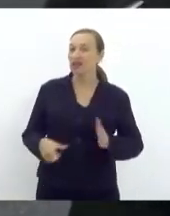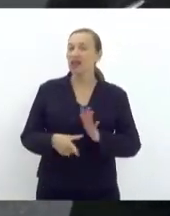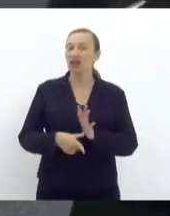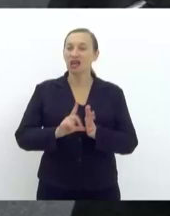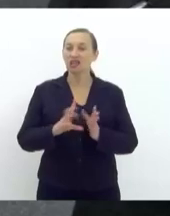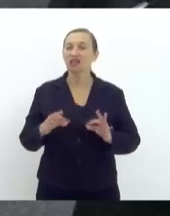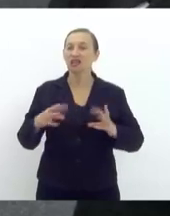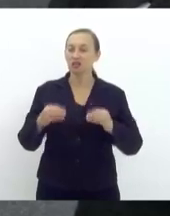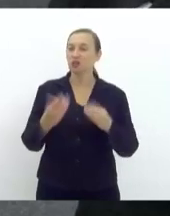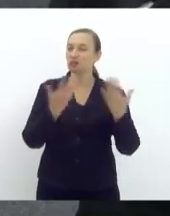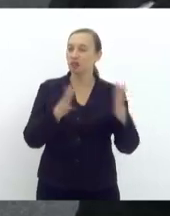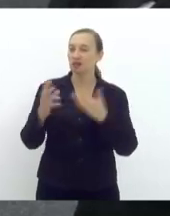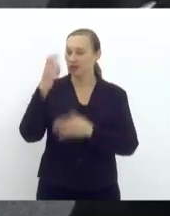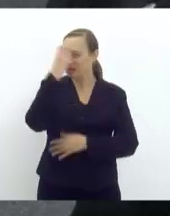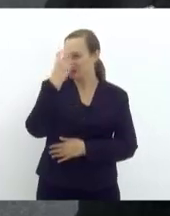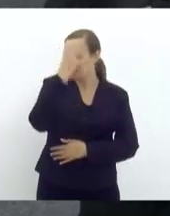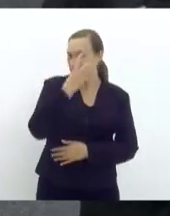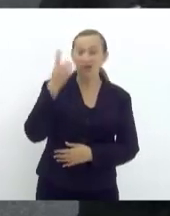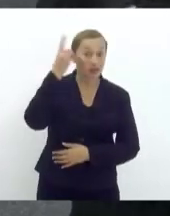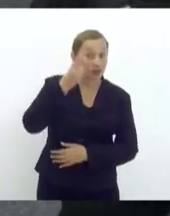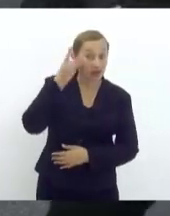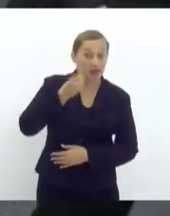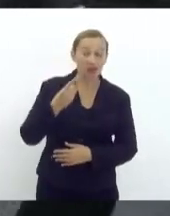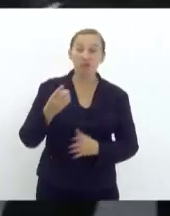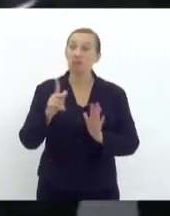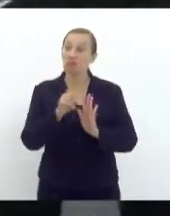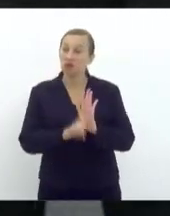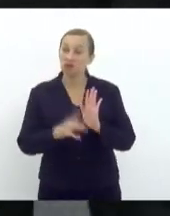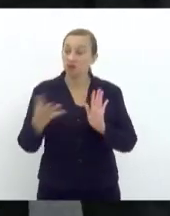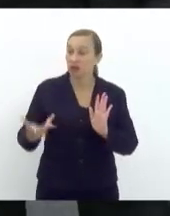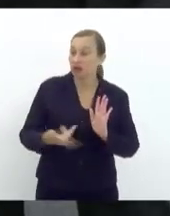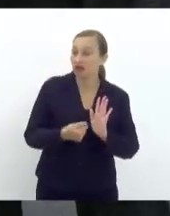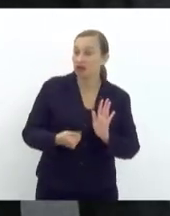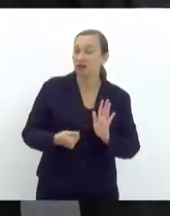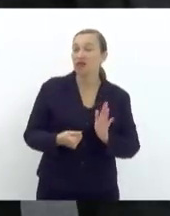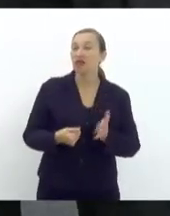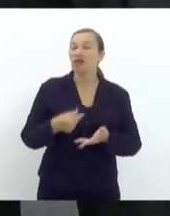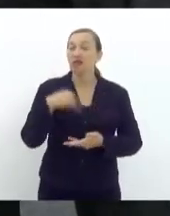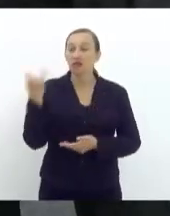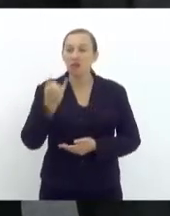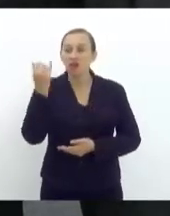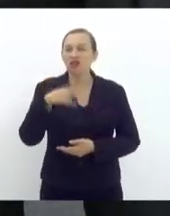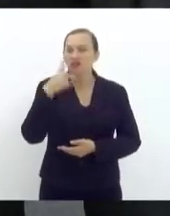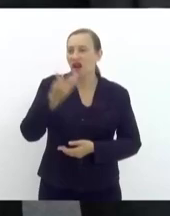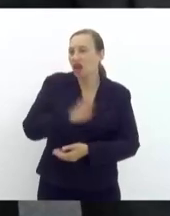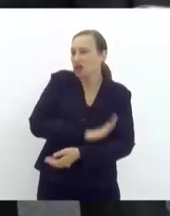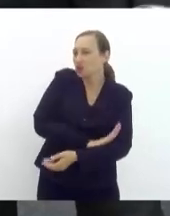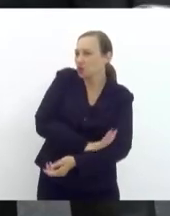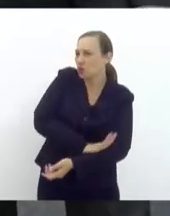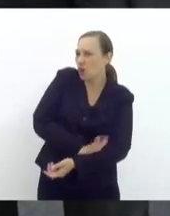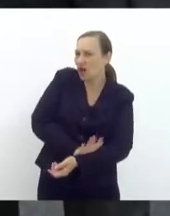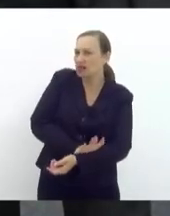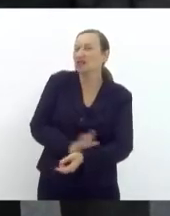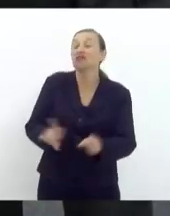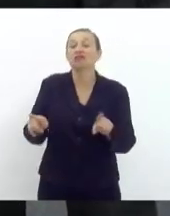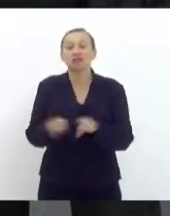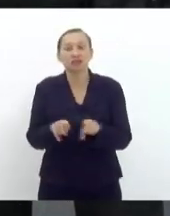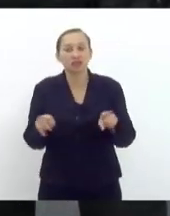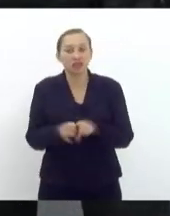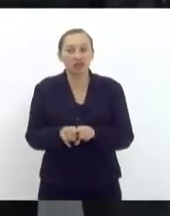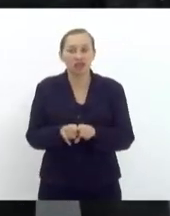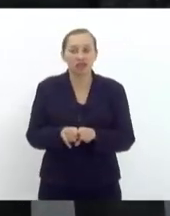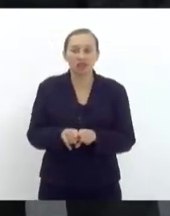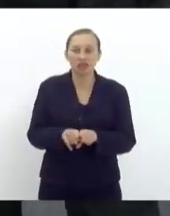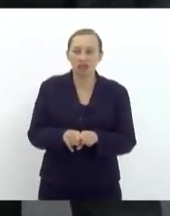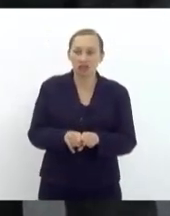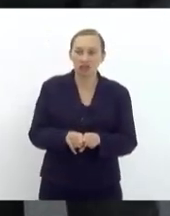parabenizar deputada Verônica Lima por excelente projeto é importante a gente falar do racismo mas também dos